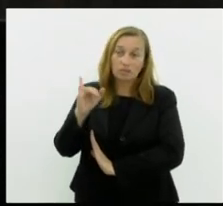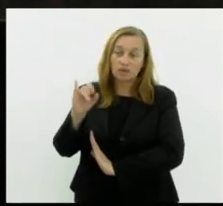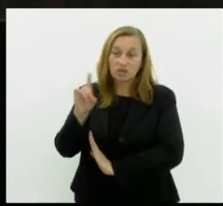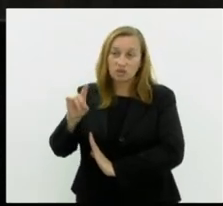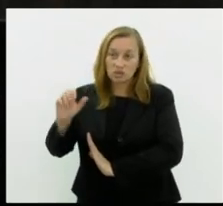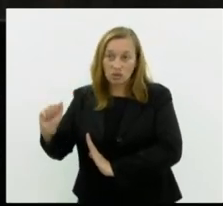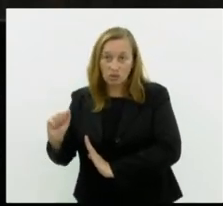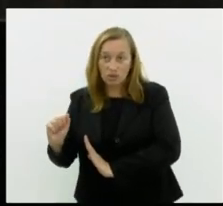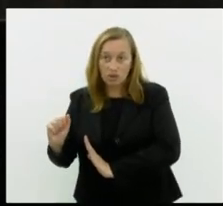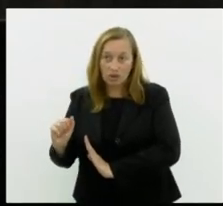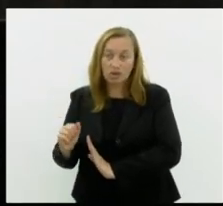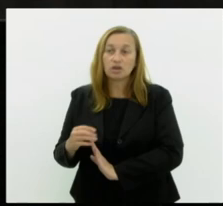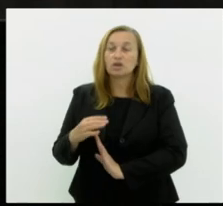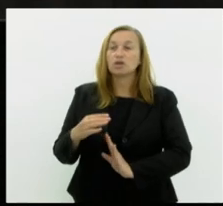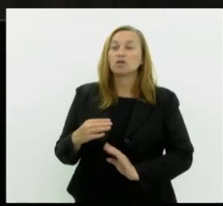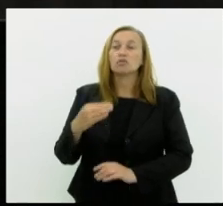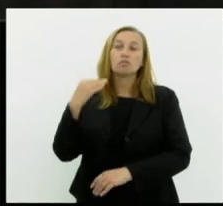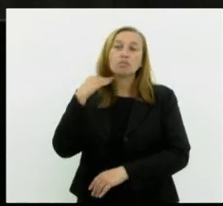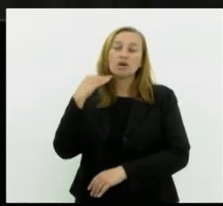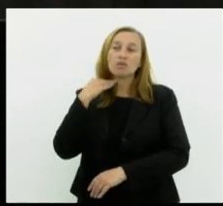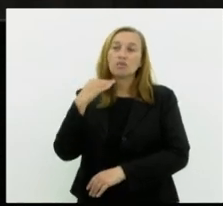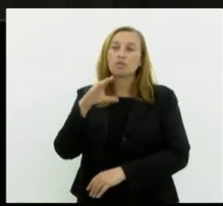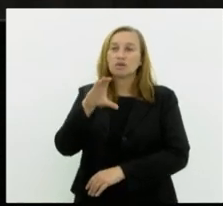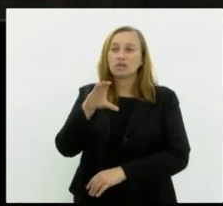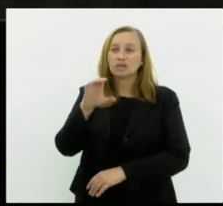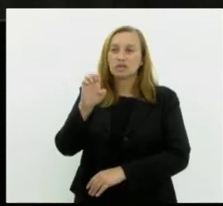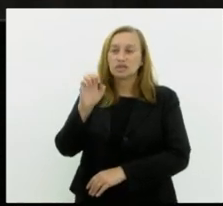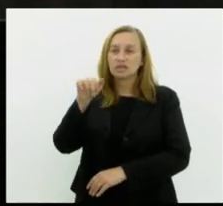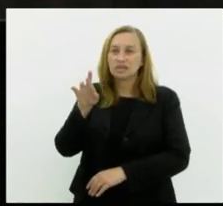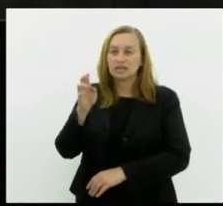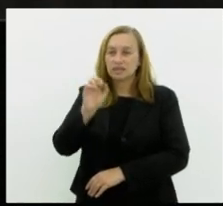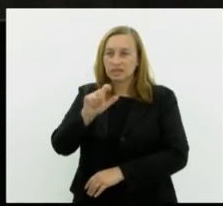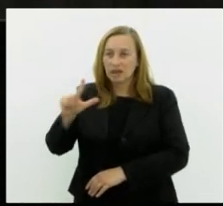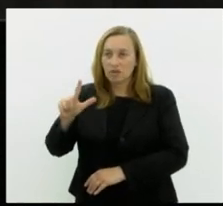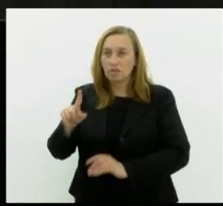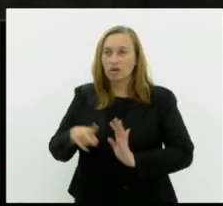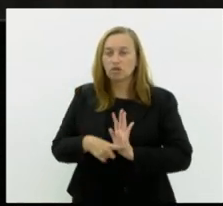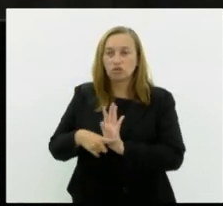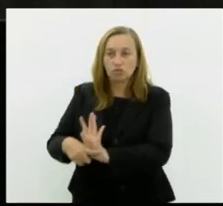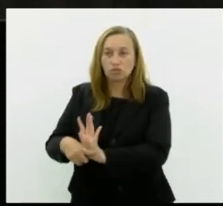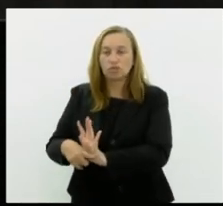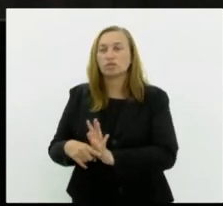intervenção do Banco Central. Foi até intervenor,